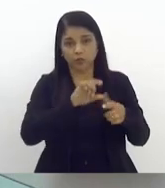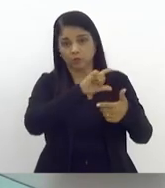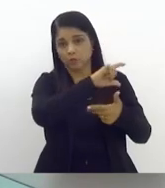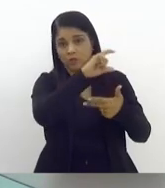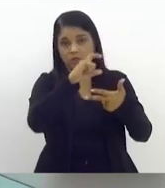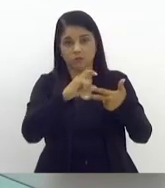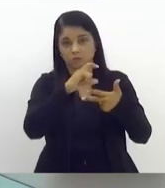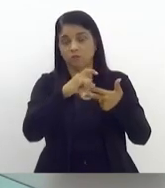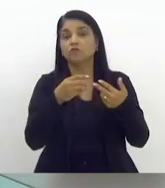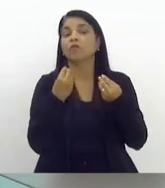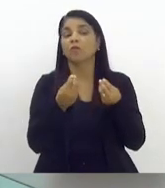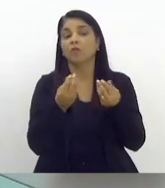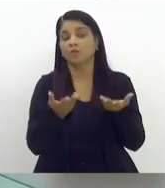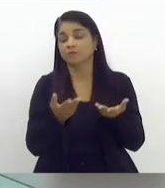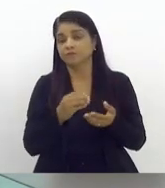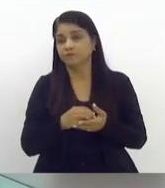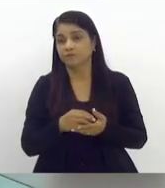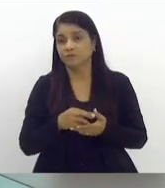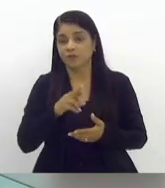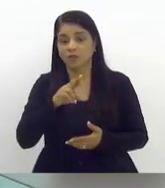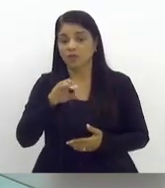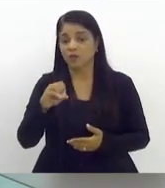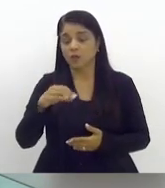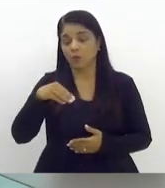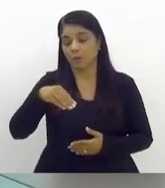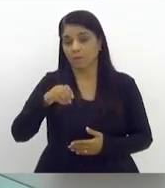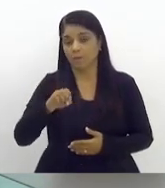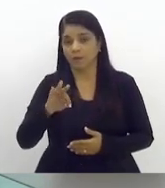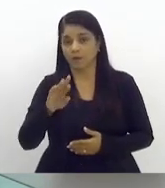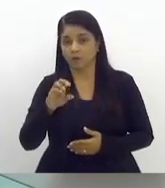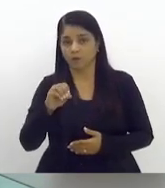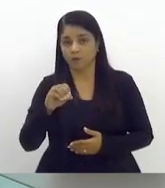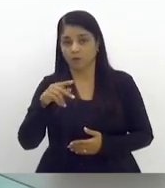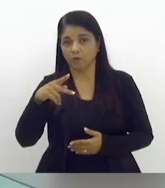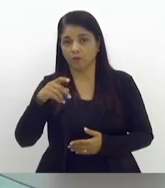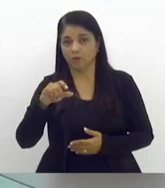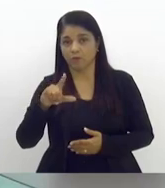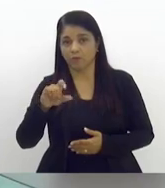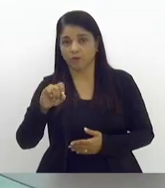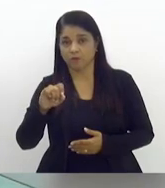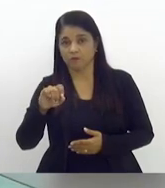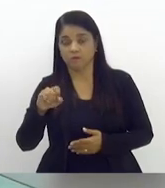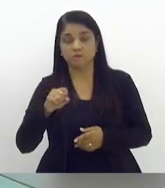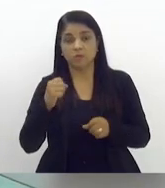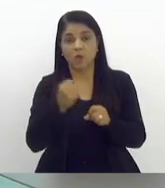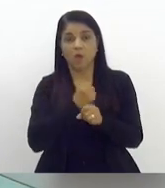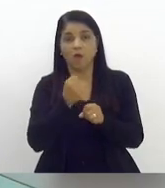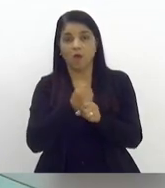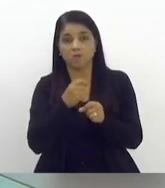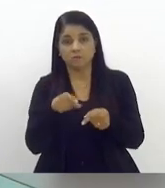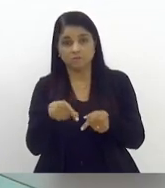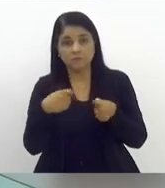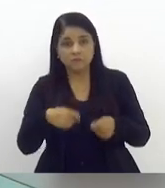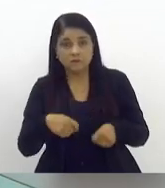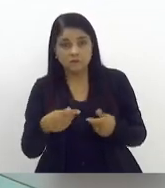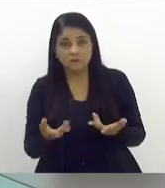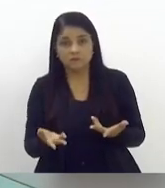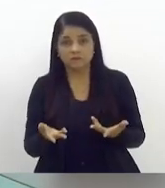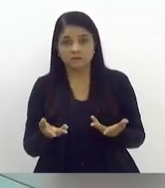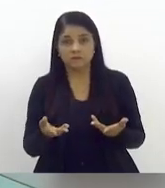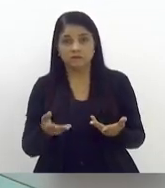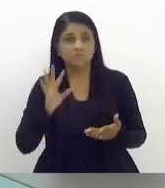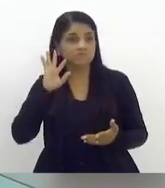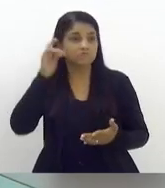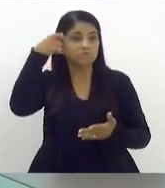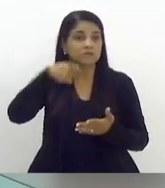Rio Metrópole a possibilidade de ele fazer obra. Pô, quem tem que decidir isso, cá entre